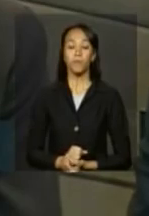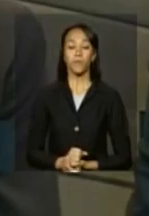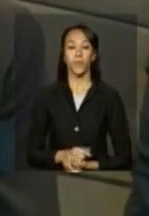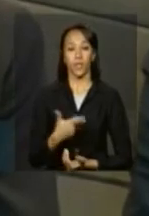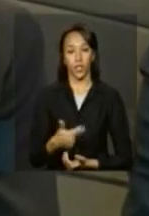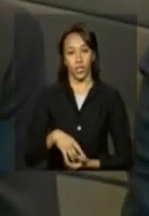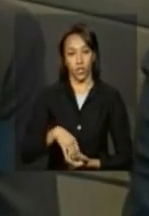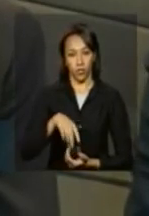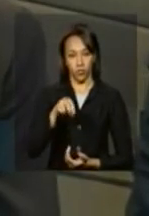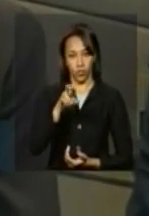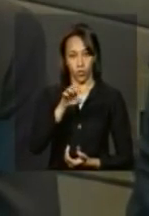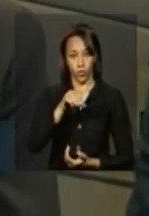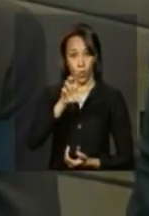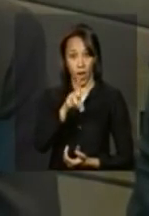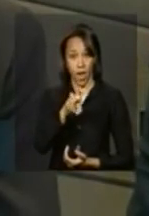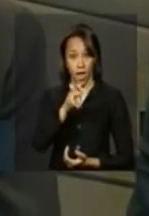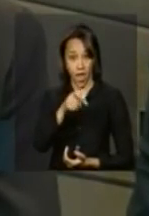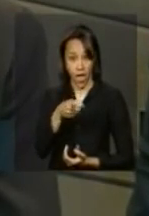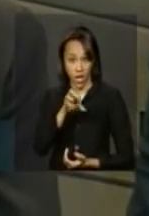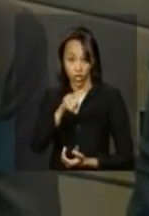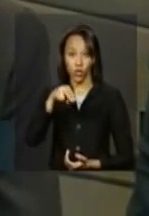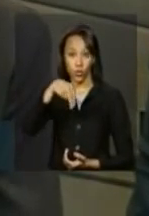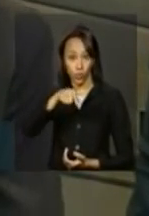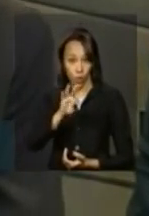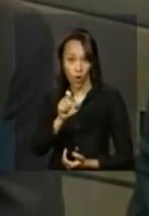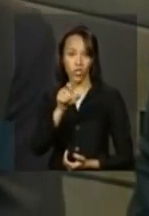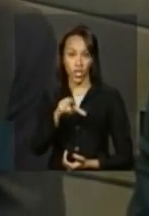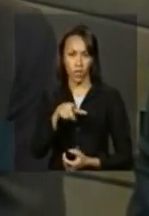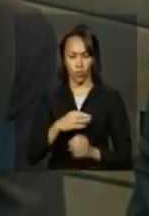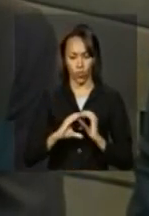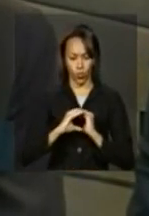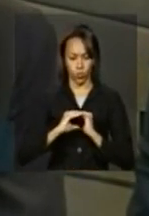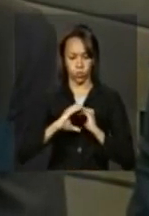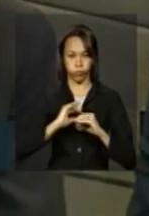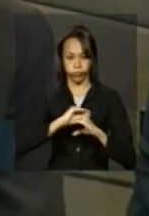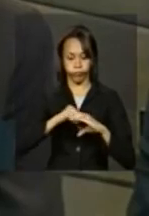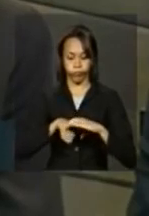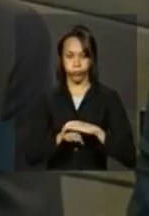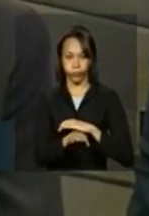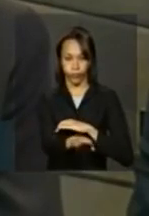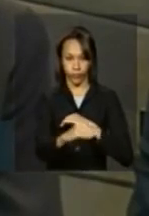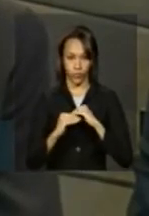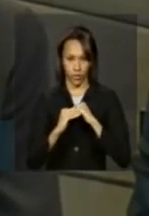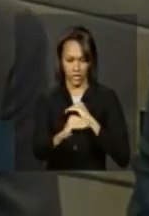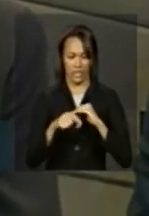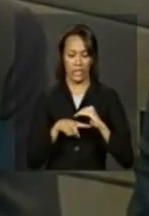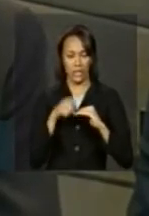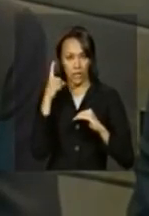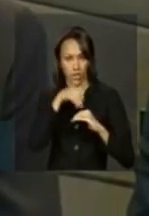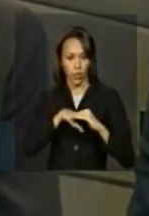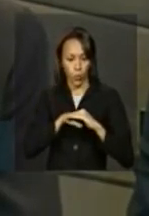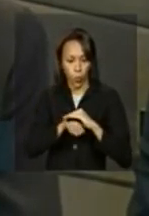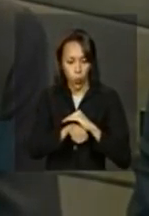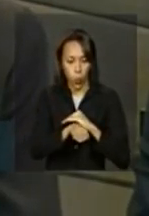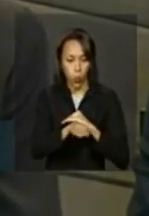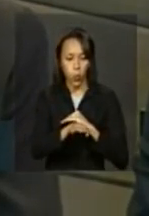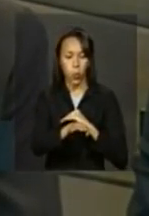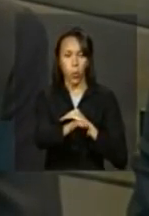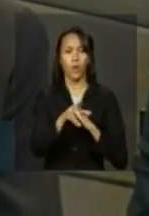no Eixo Norte, os dois túneis que nós temos nessa obra, que são caminho crítico, estão andando